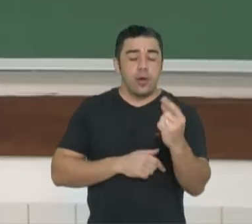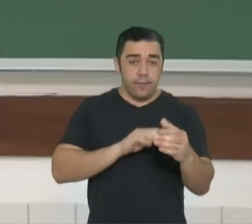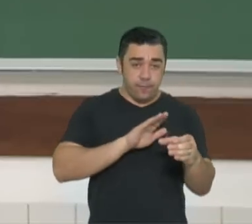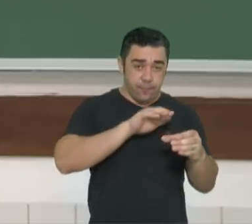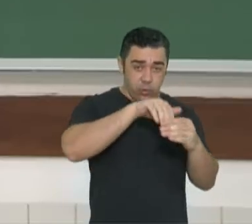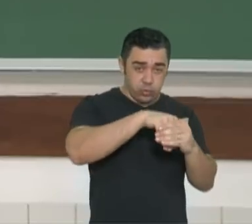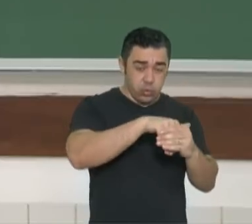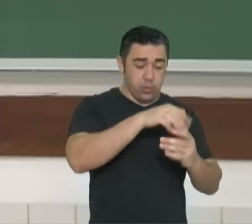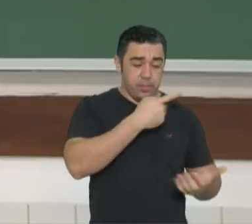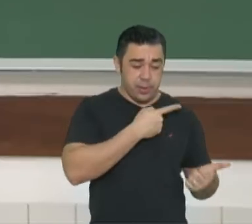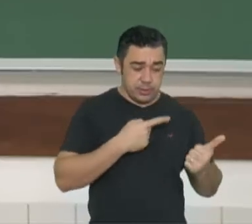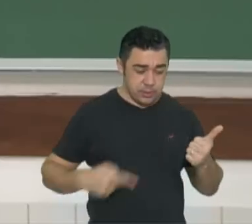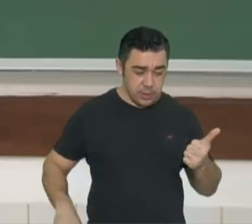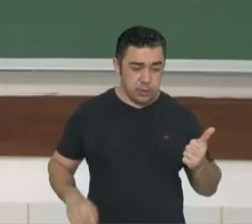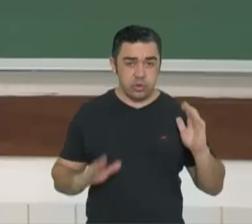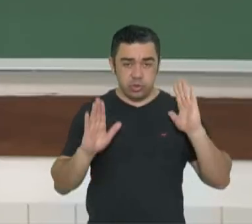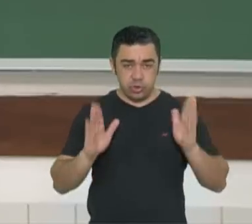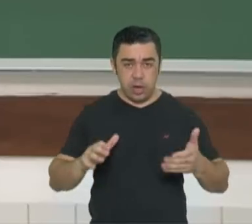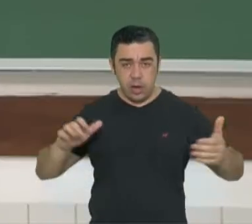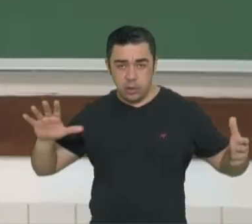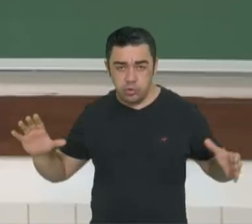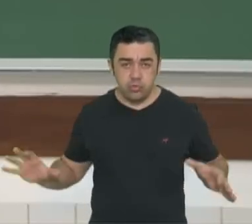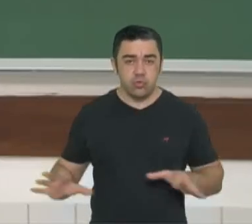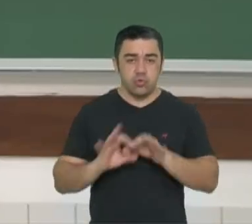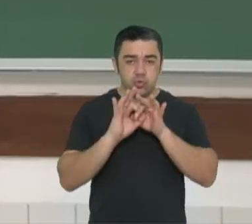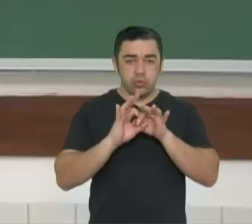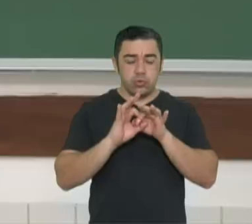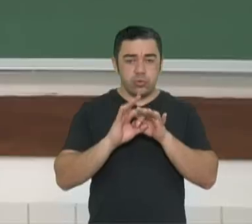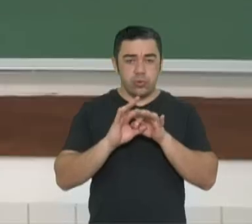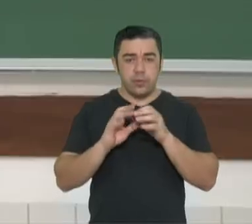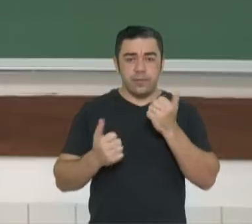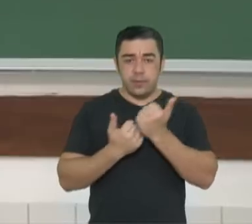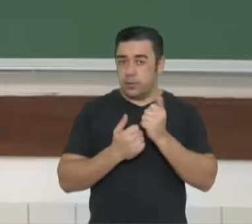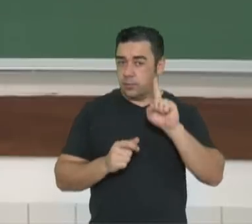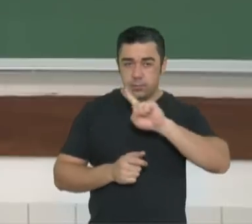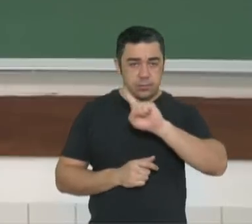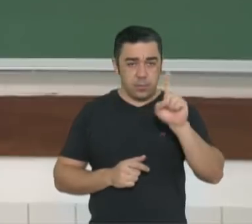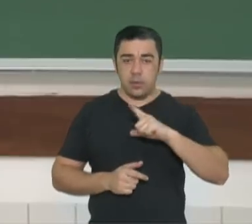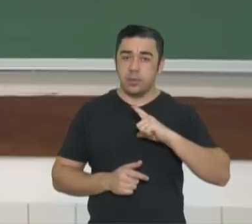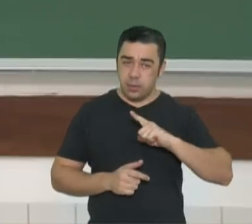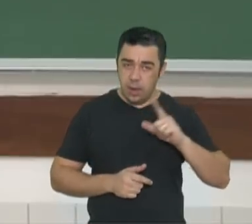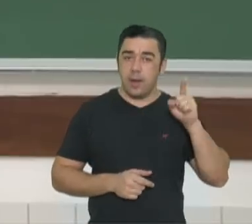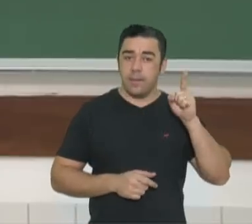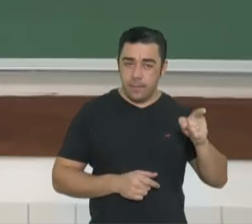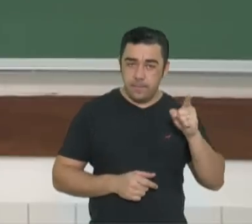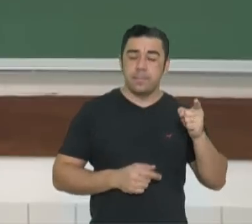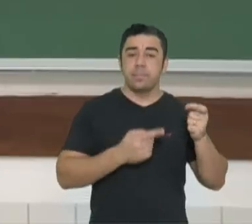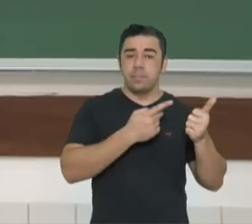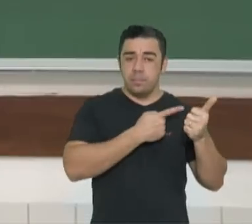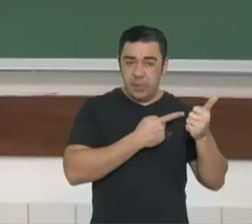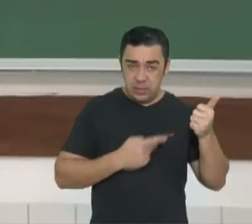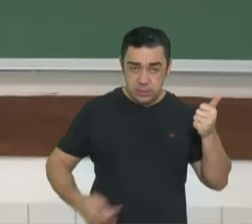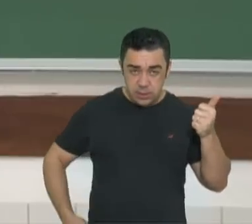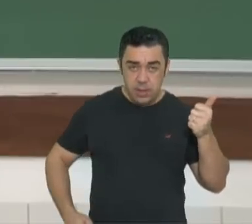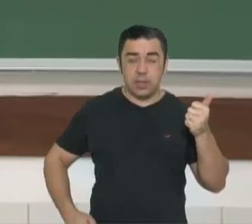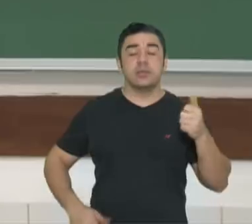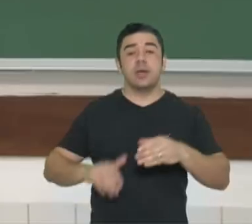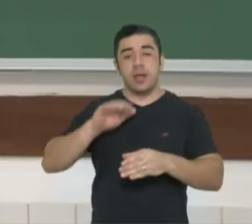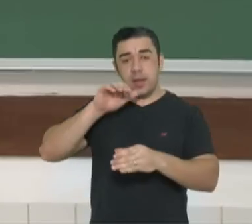presidente, automaticamente também elege junto o vice. Havia eleição para presidente e havia eleição para